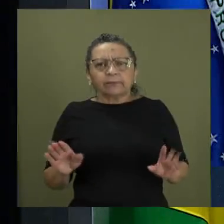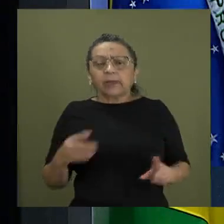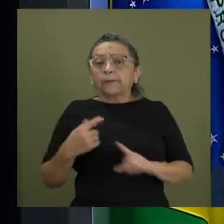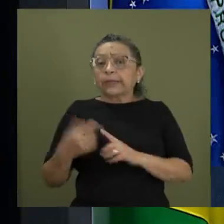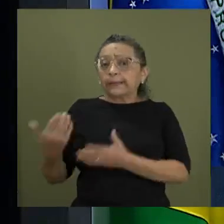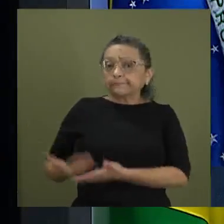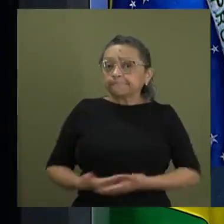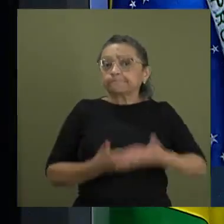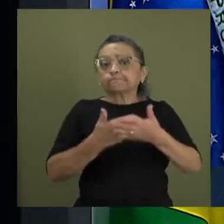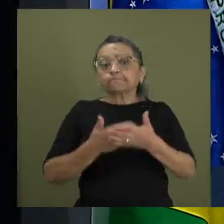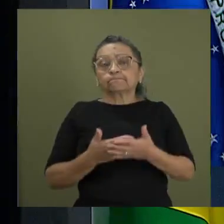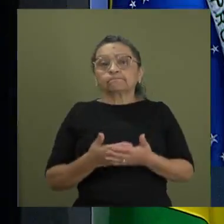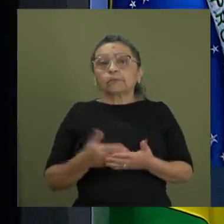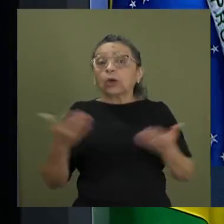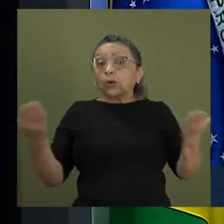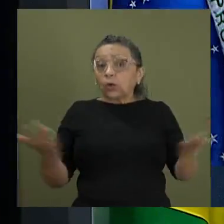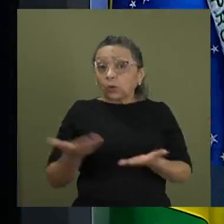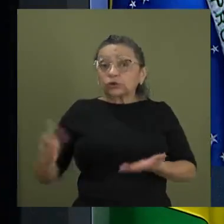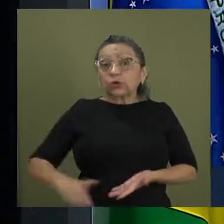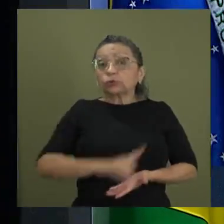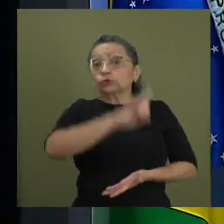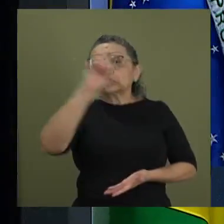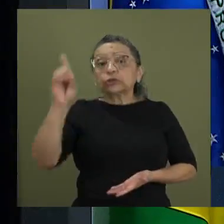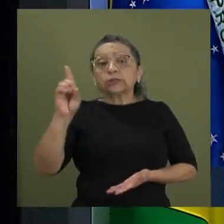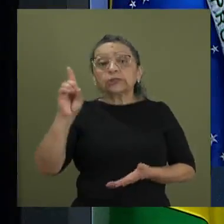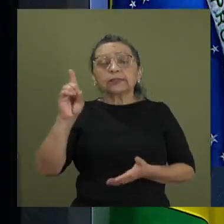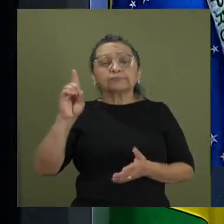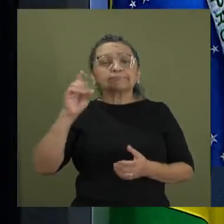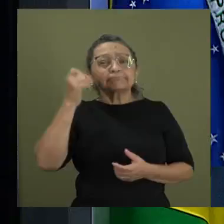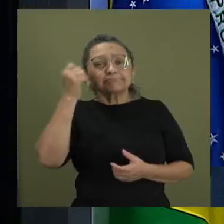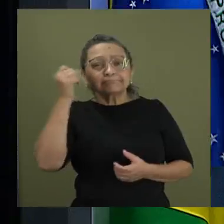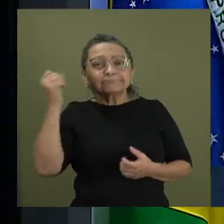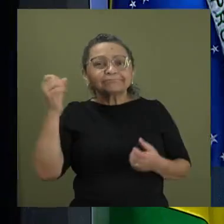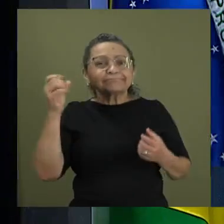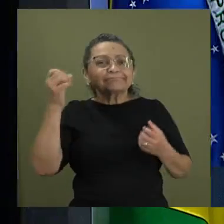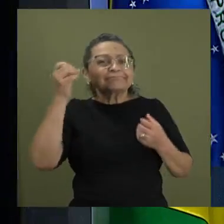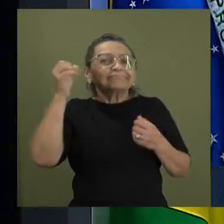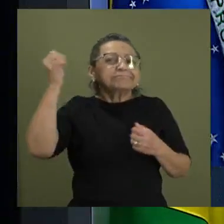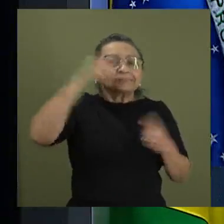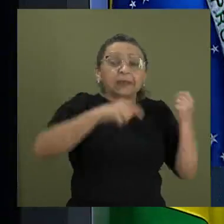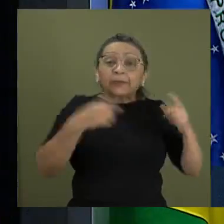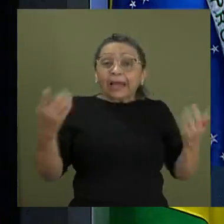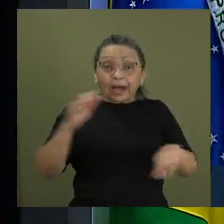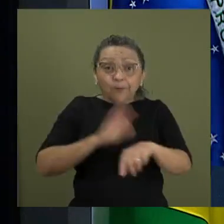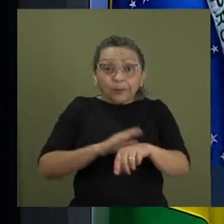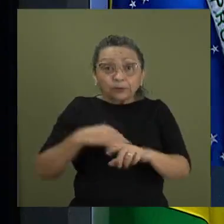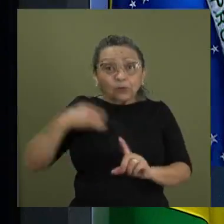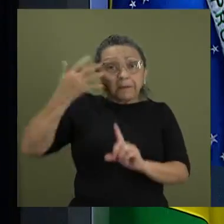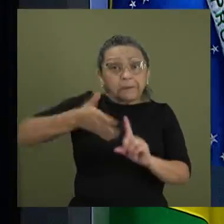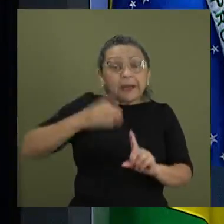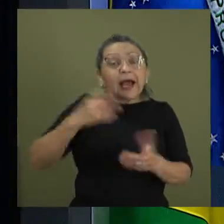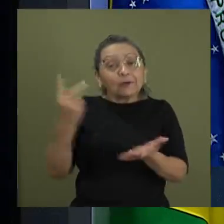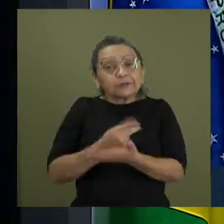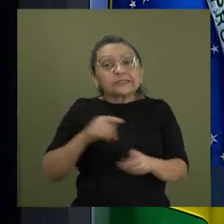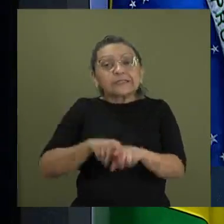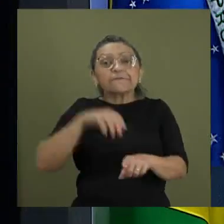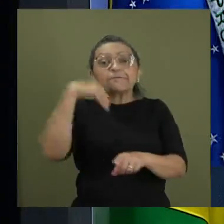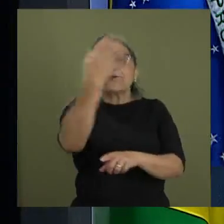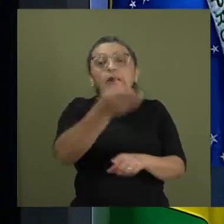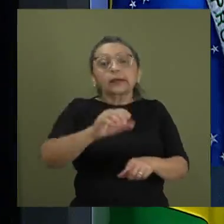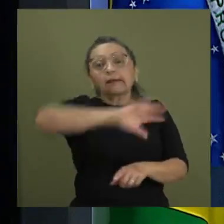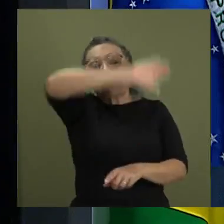movimento, e hoje não é um dia inclusive atípico, porque está acontecendo agora, nesse momento que eu estou aqui na tribuna, um